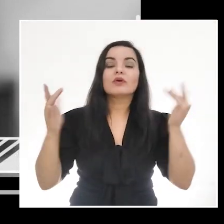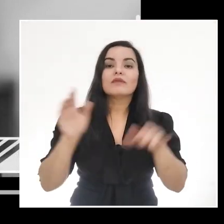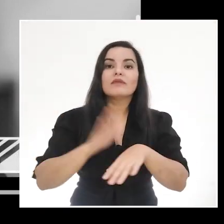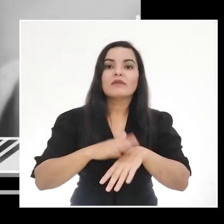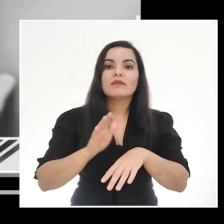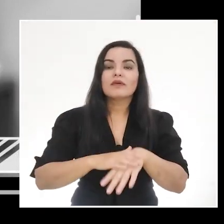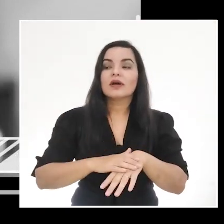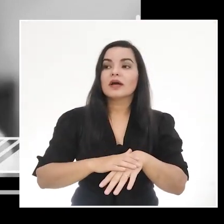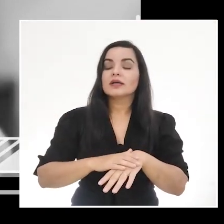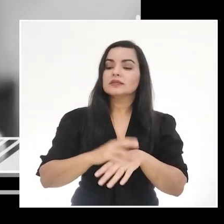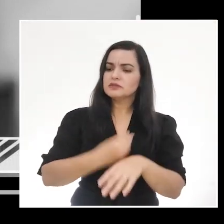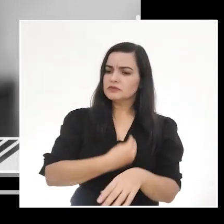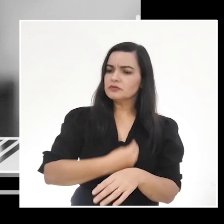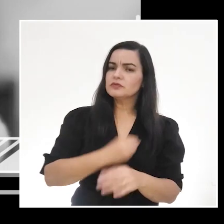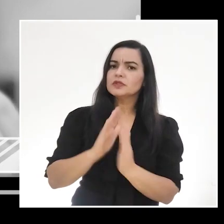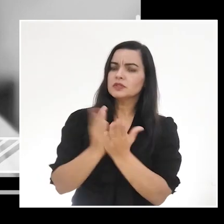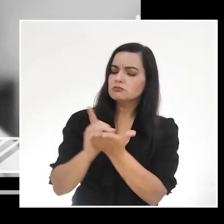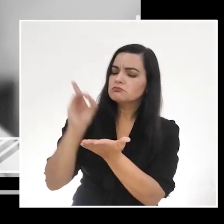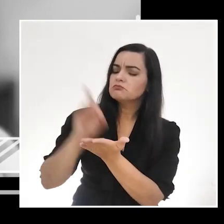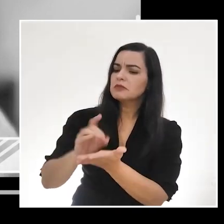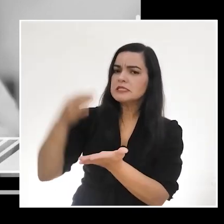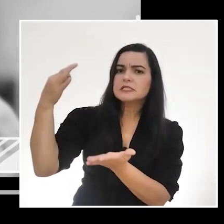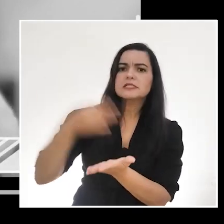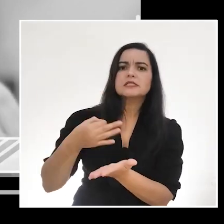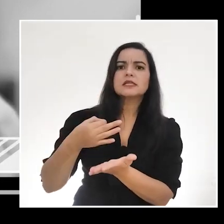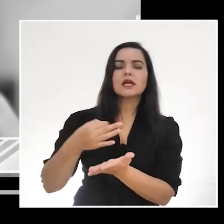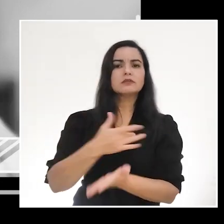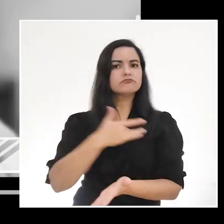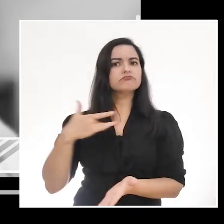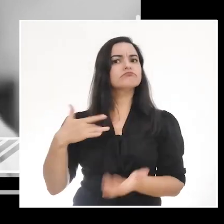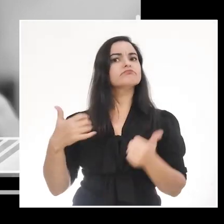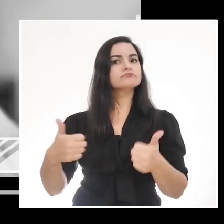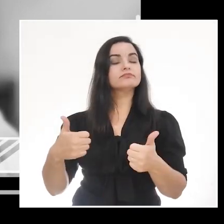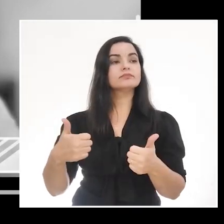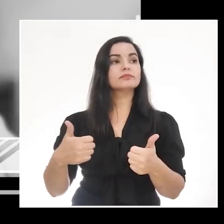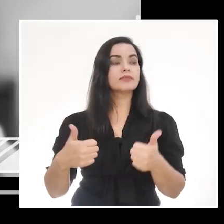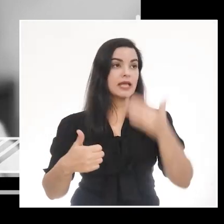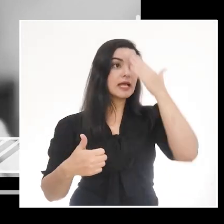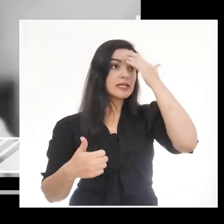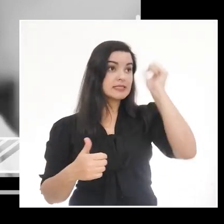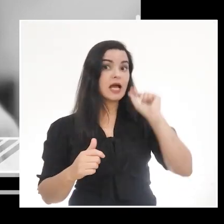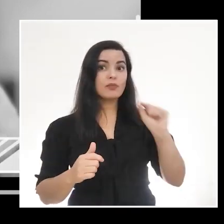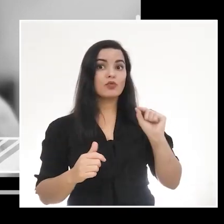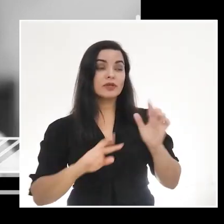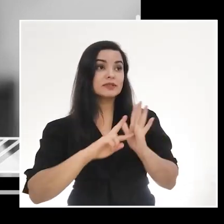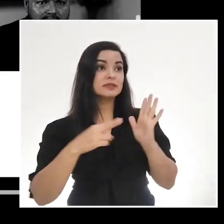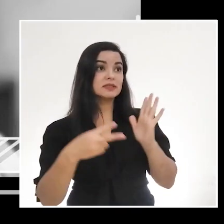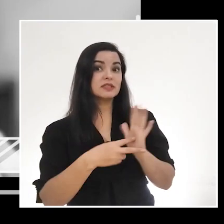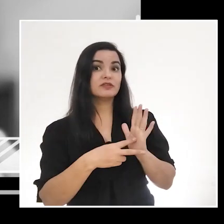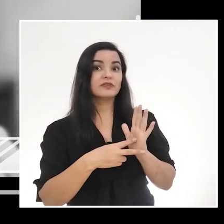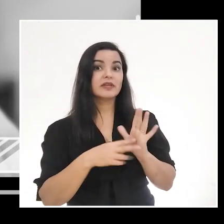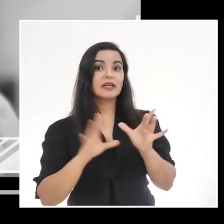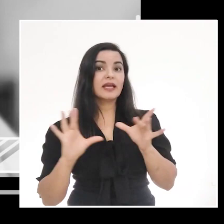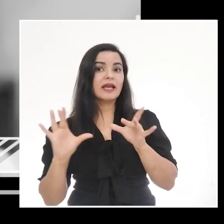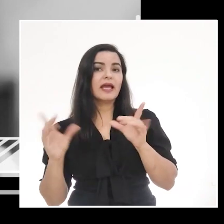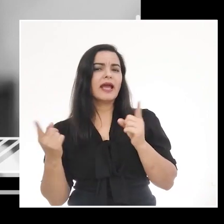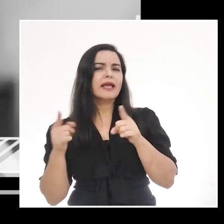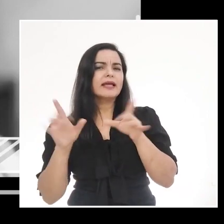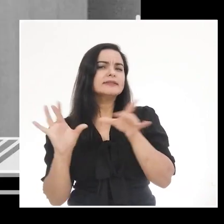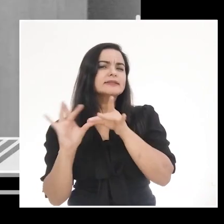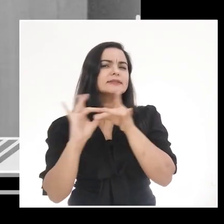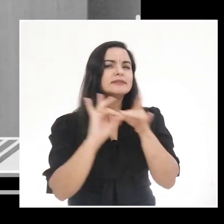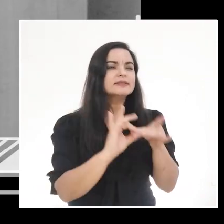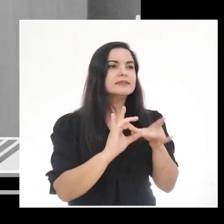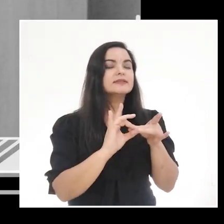trilhado, aprender com outros, reaprender com quem tem vivido isso de maneira bíblica, coerente,